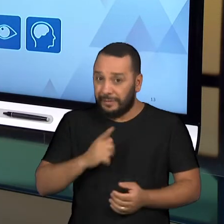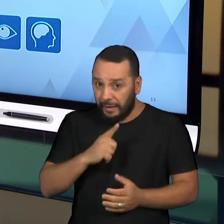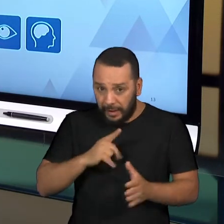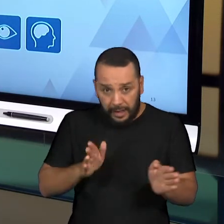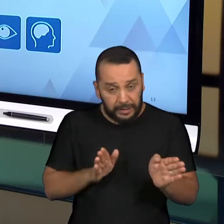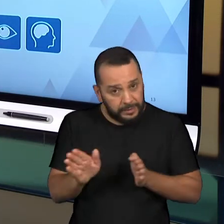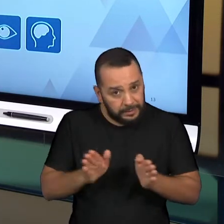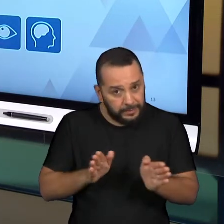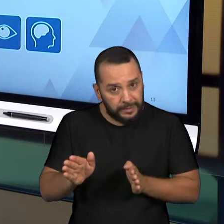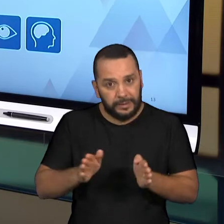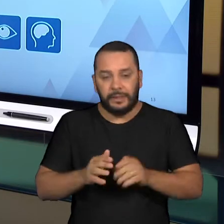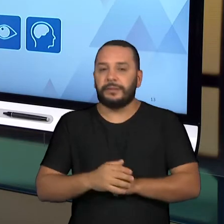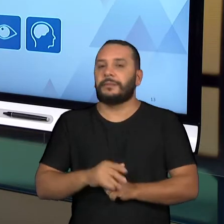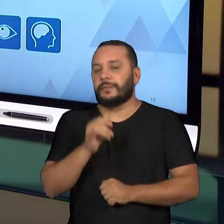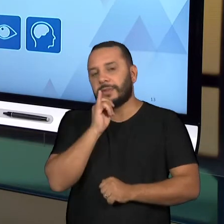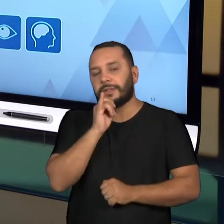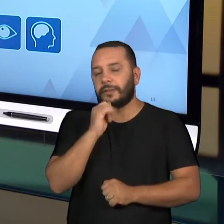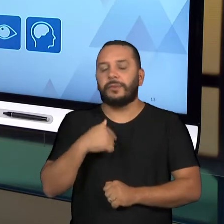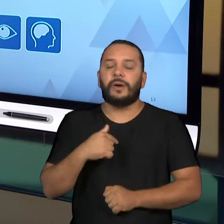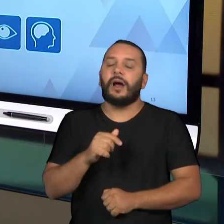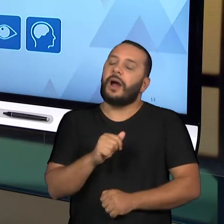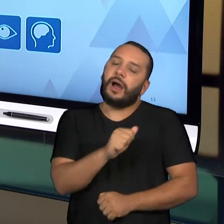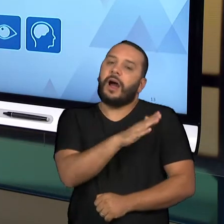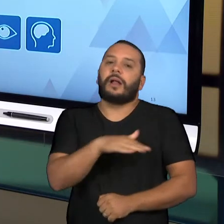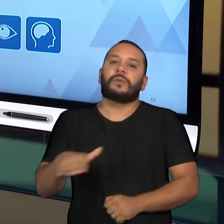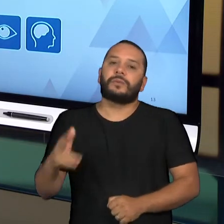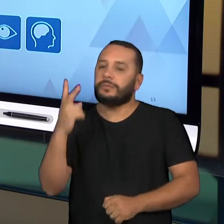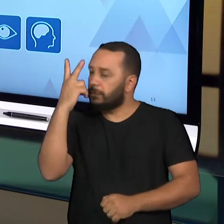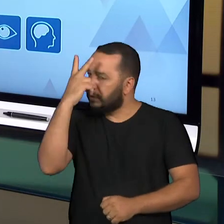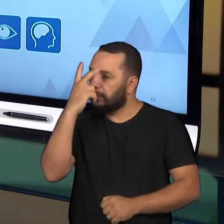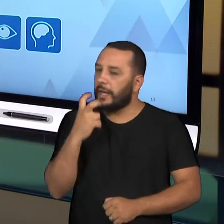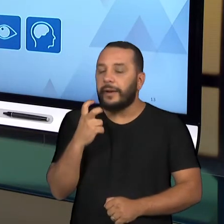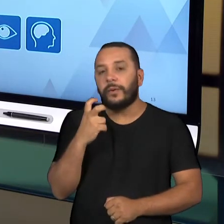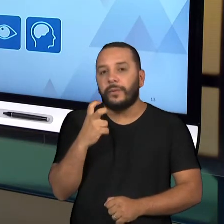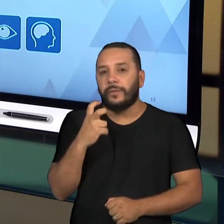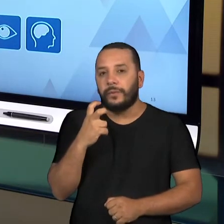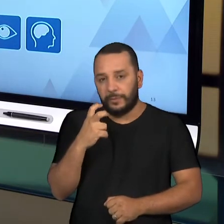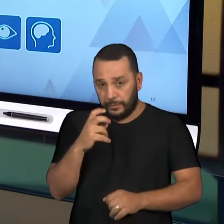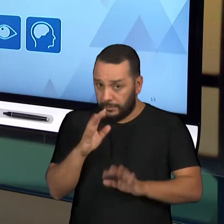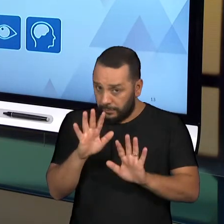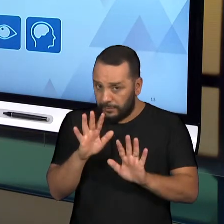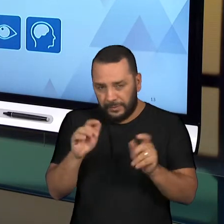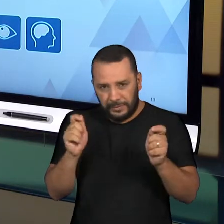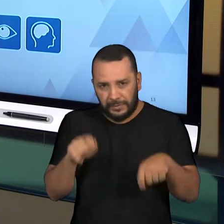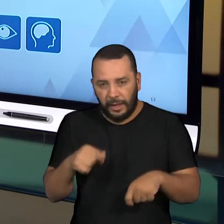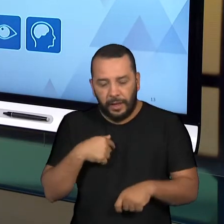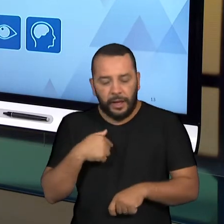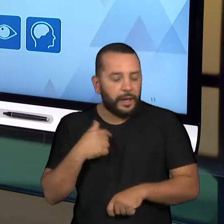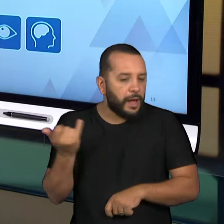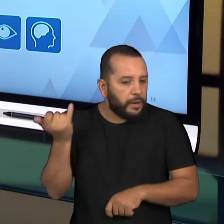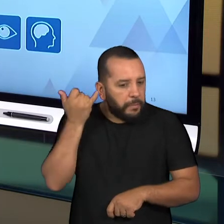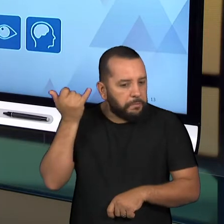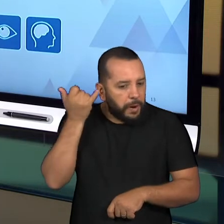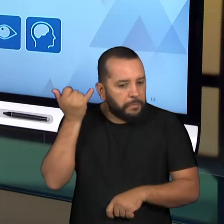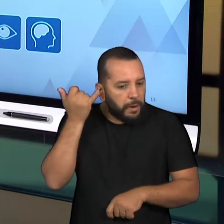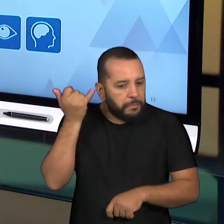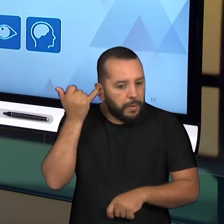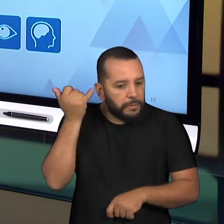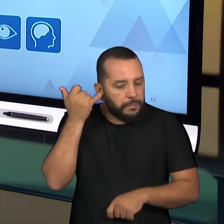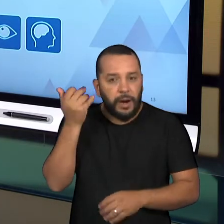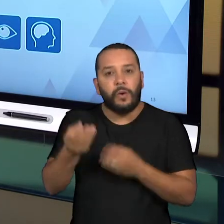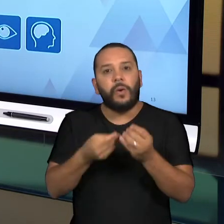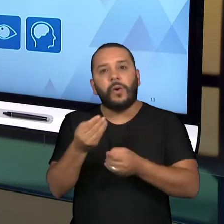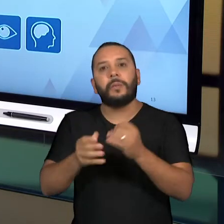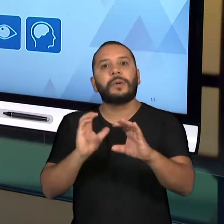à acessibilidade então se um aluno cego né participar desse processo como que eu preciso me